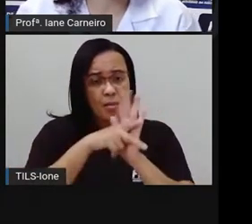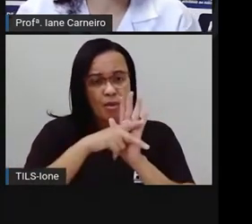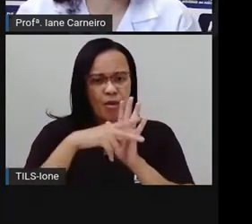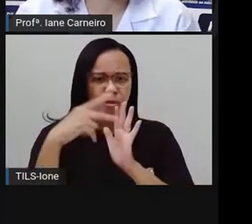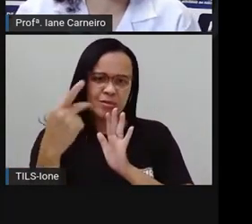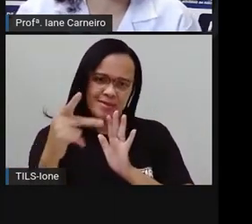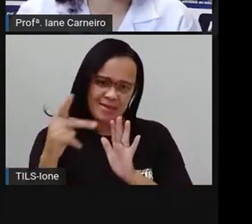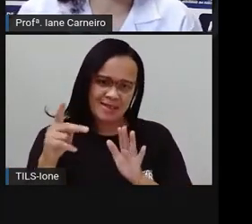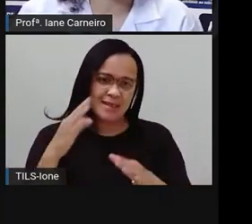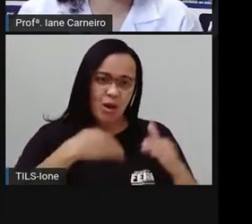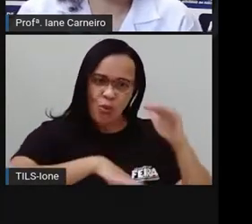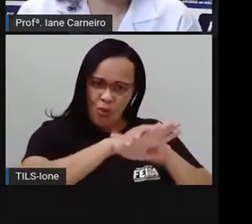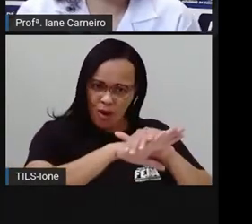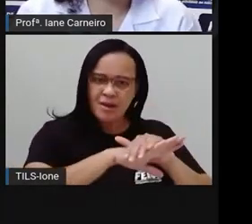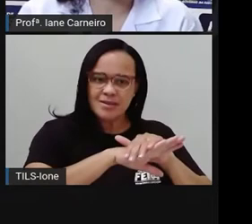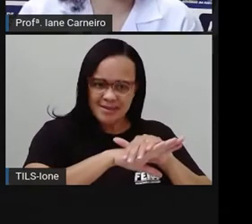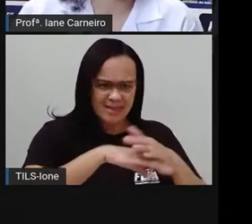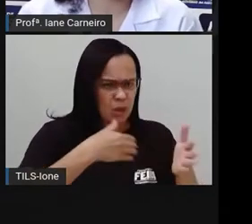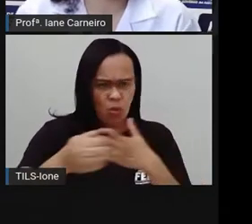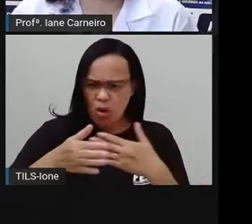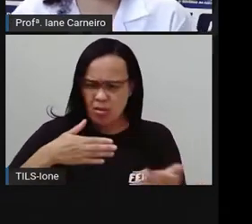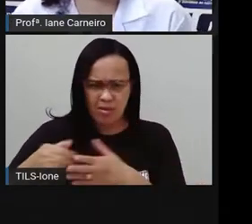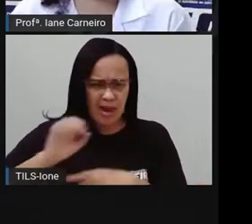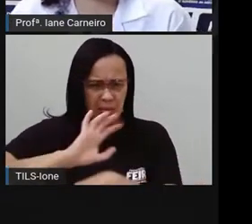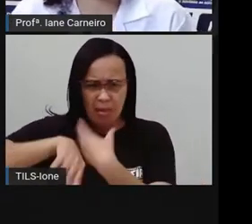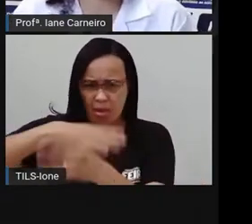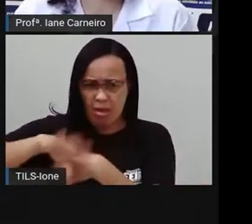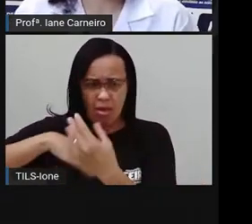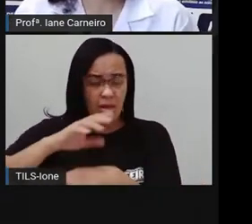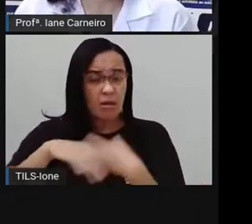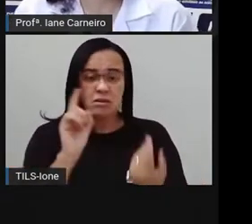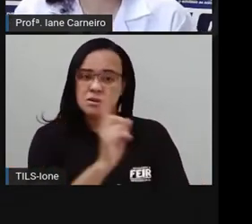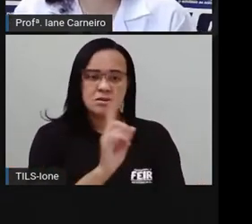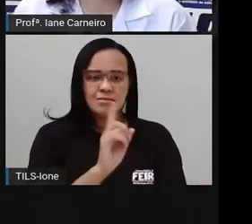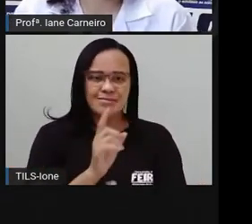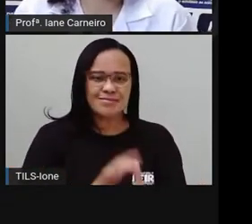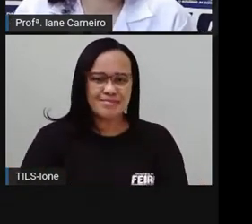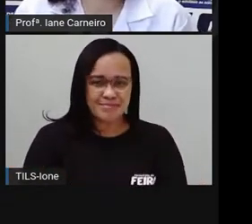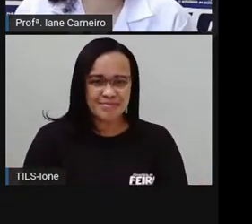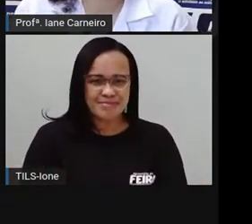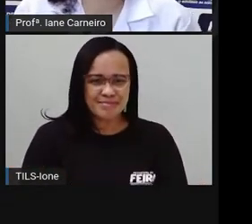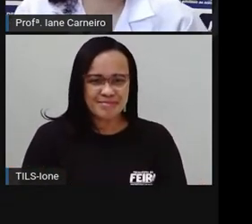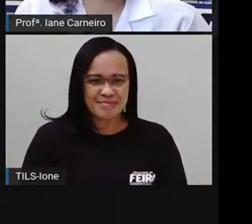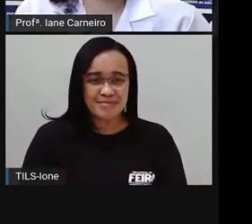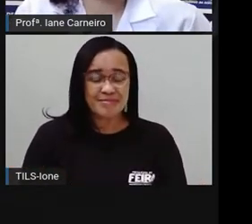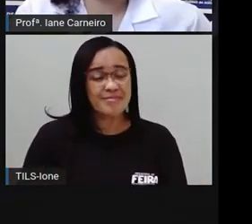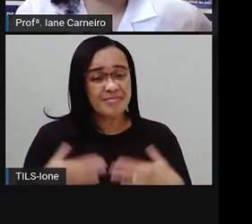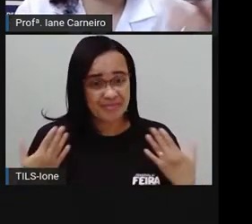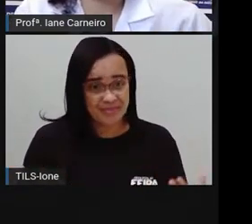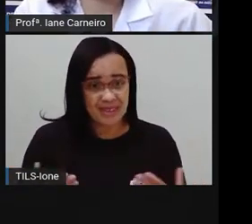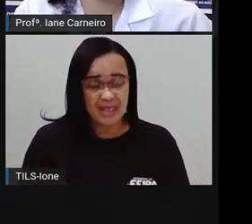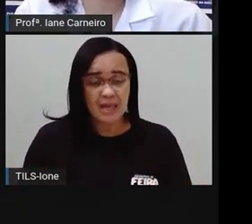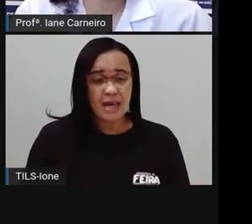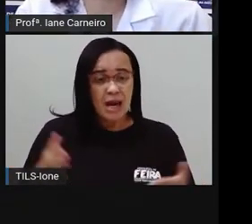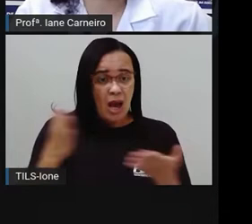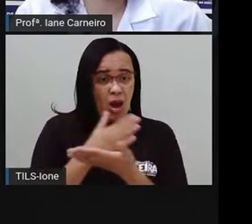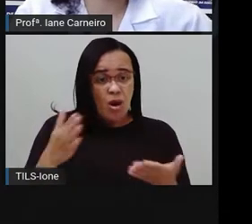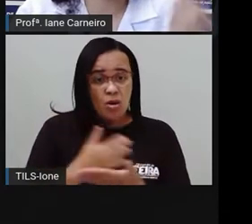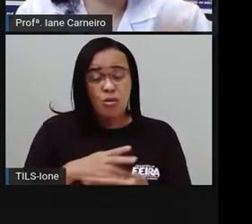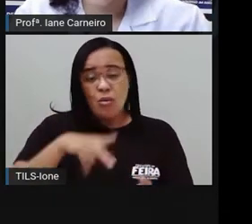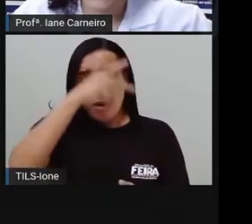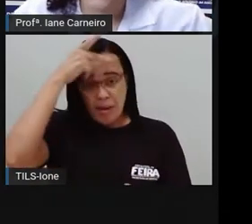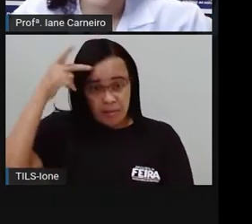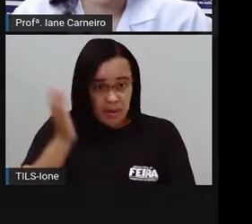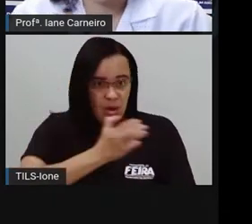ser guardado. Não pode ser guardado em qualquer lugar, né? Por exemplo, uma televisão, se bem que tem gente rica e milionário que tem